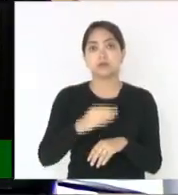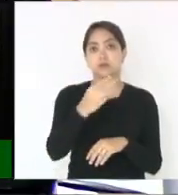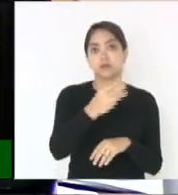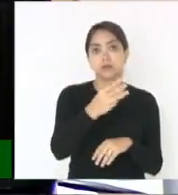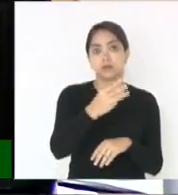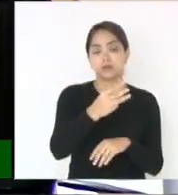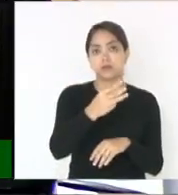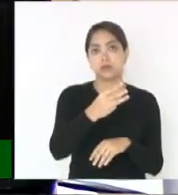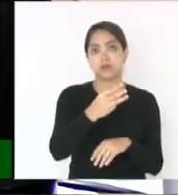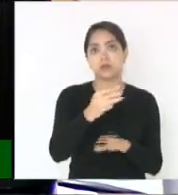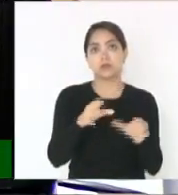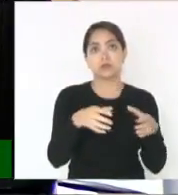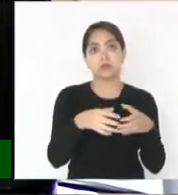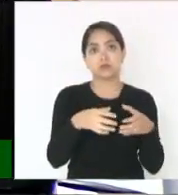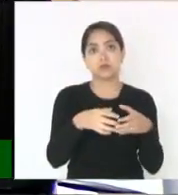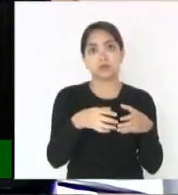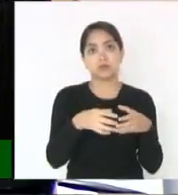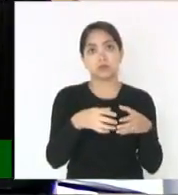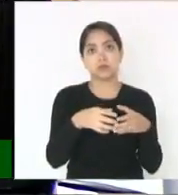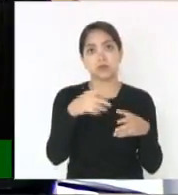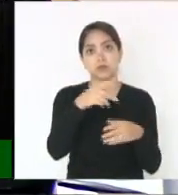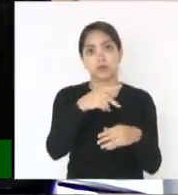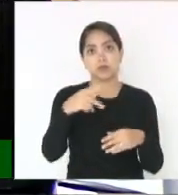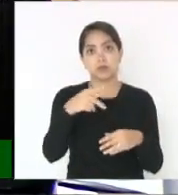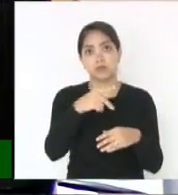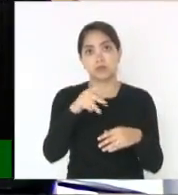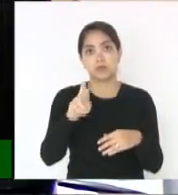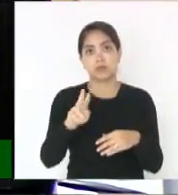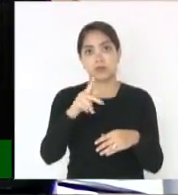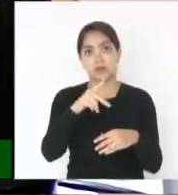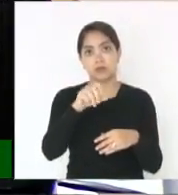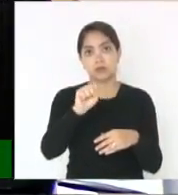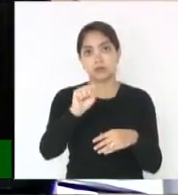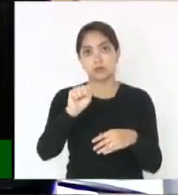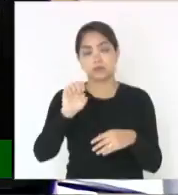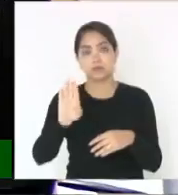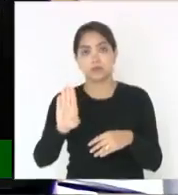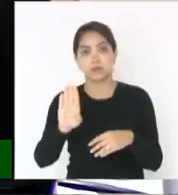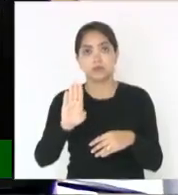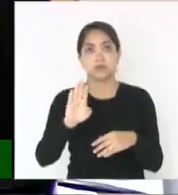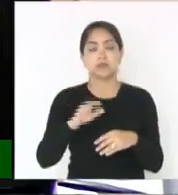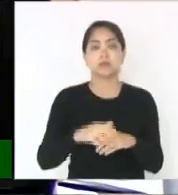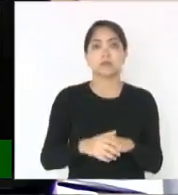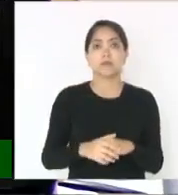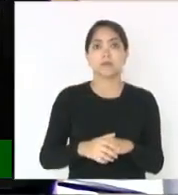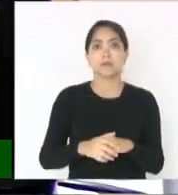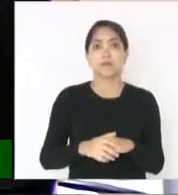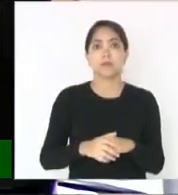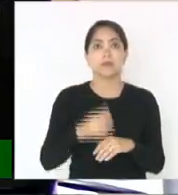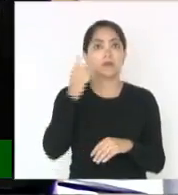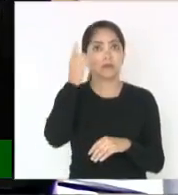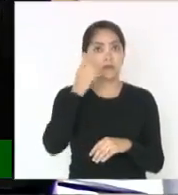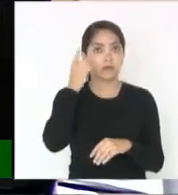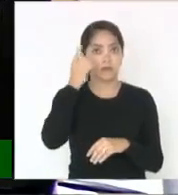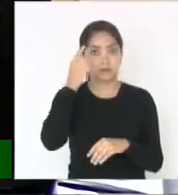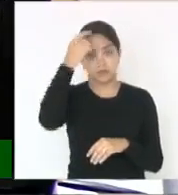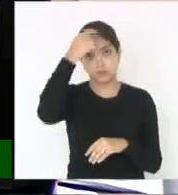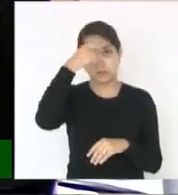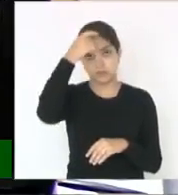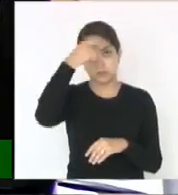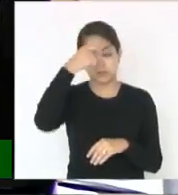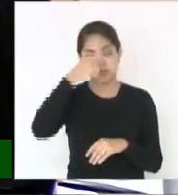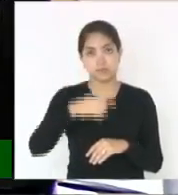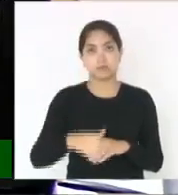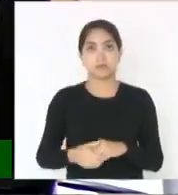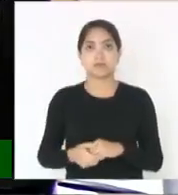Terceiro bloco parlamentar, progressistas, PR, PSB, Podemos. Deputado Maurício Cudilarca com a